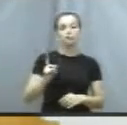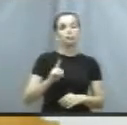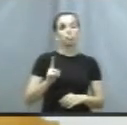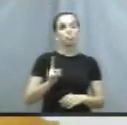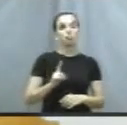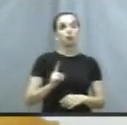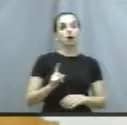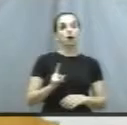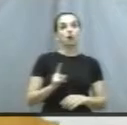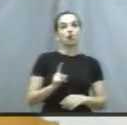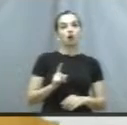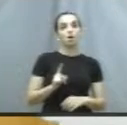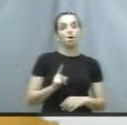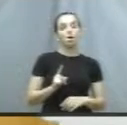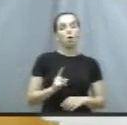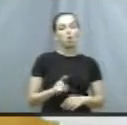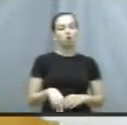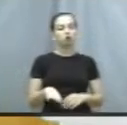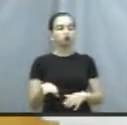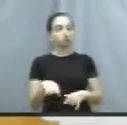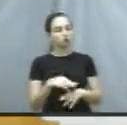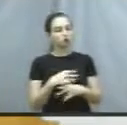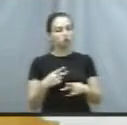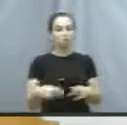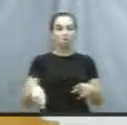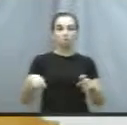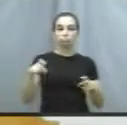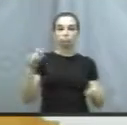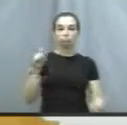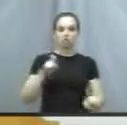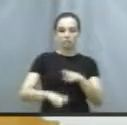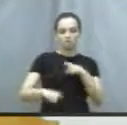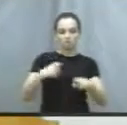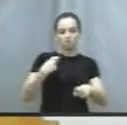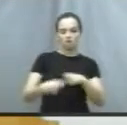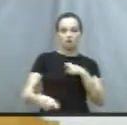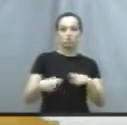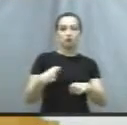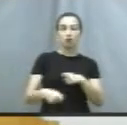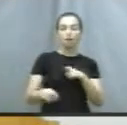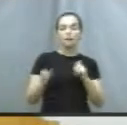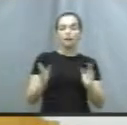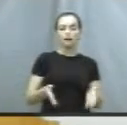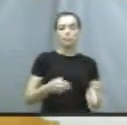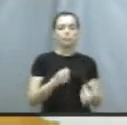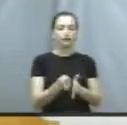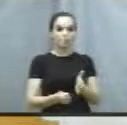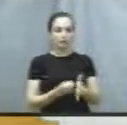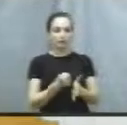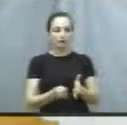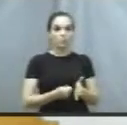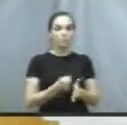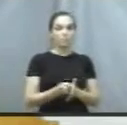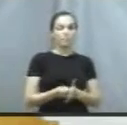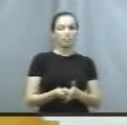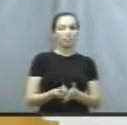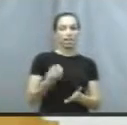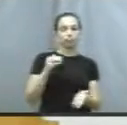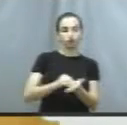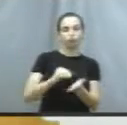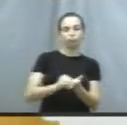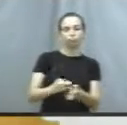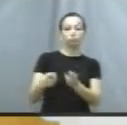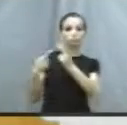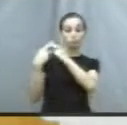refere aos casos de estupro aqui em Araraquara, porque seria uma irresponsabilidade fazer isso, mas a gente